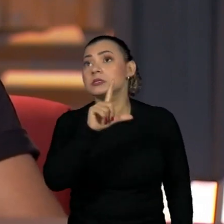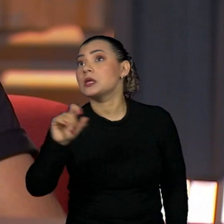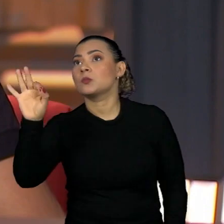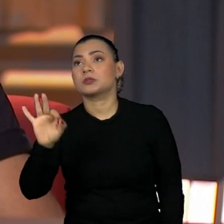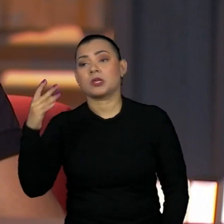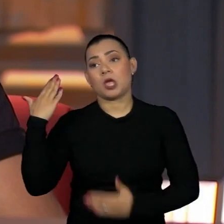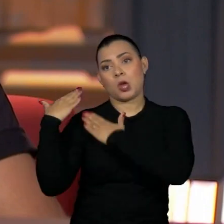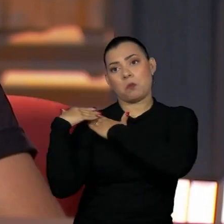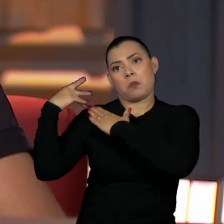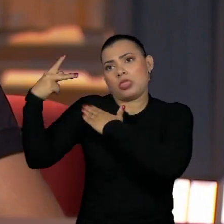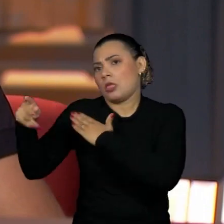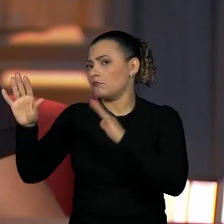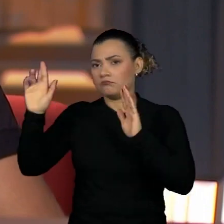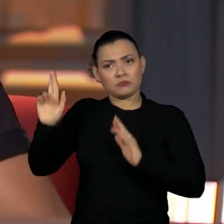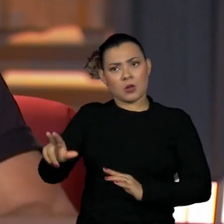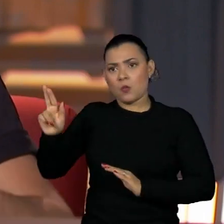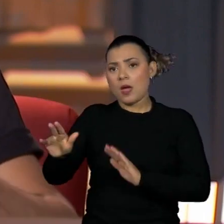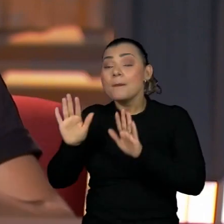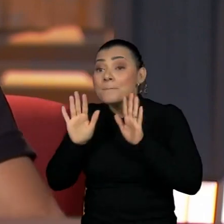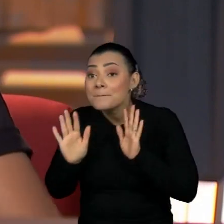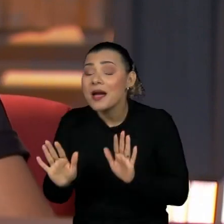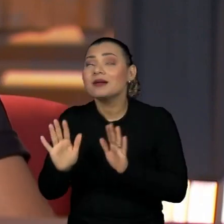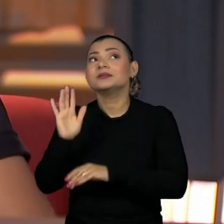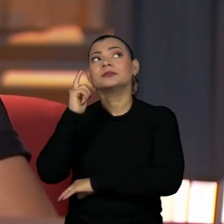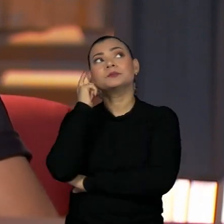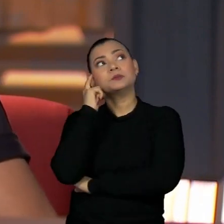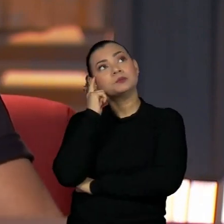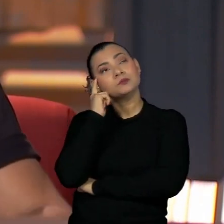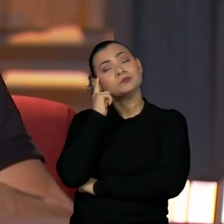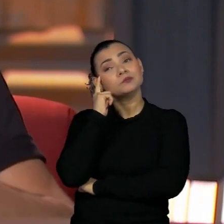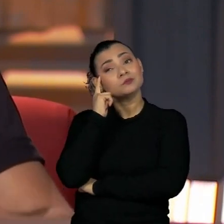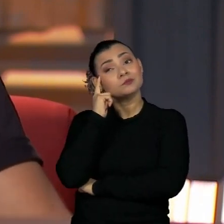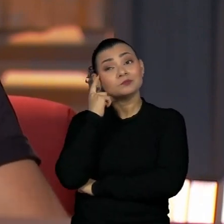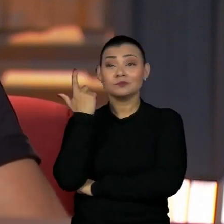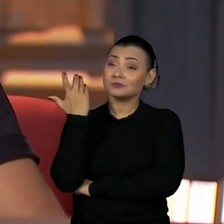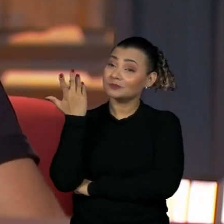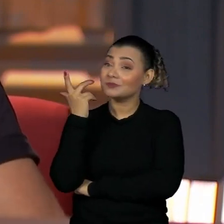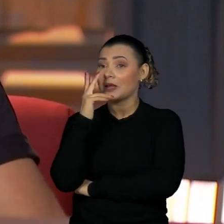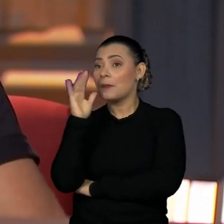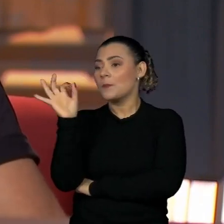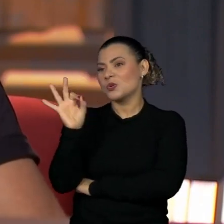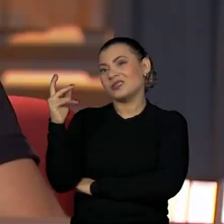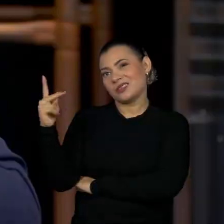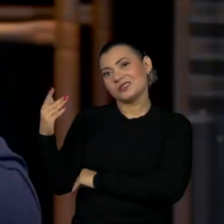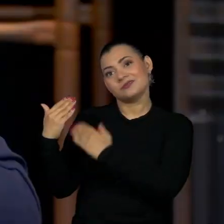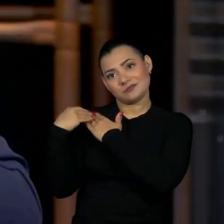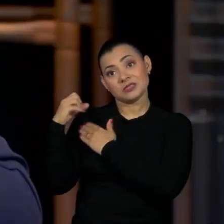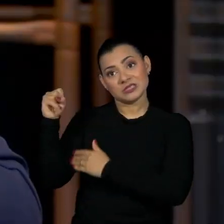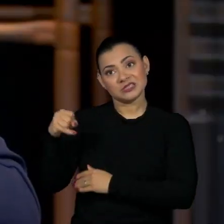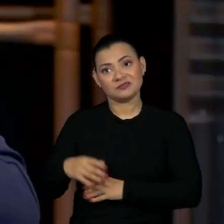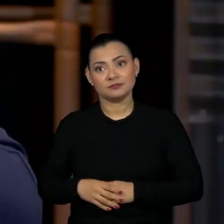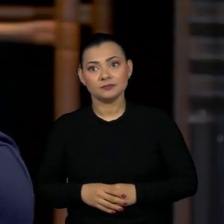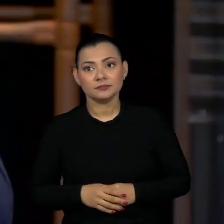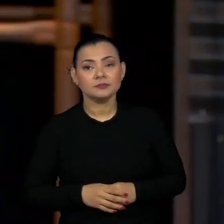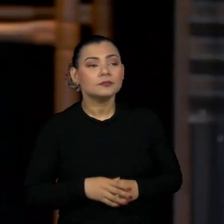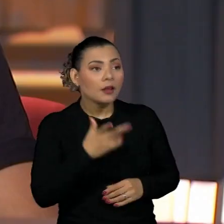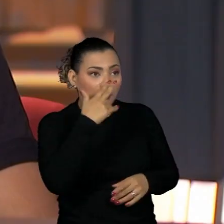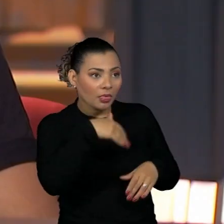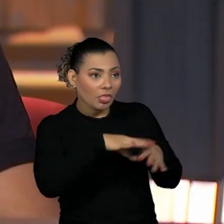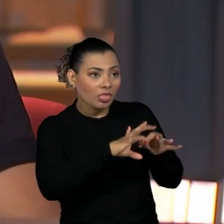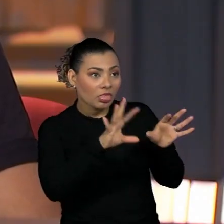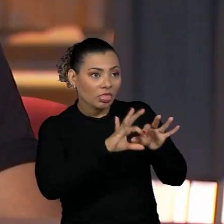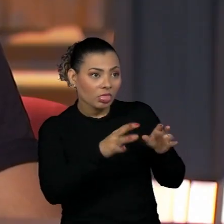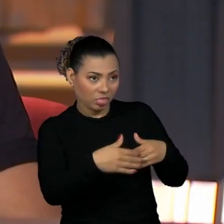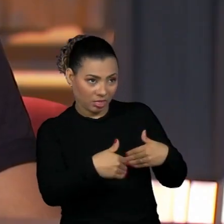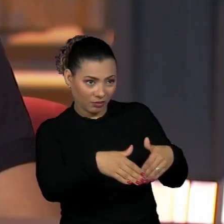responsabilidade dele e tal, mas tem um percentualzinho aí na conta dele. Deixou a coisa correr Exato. pouco.